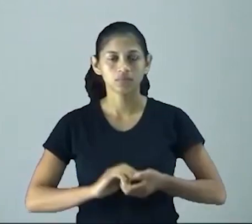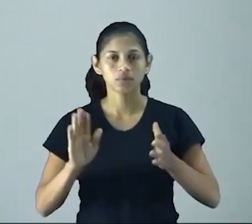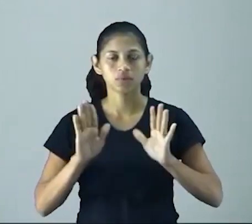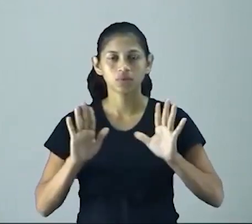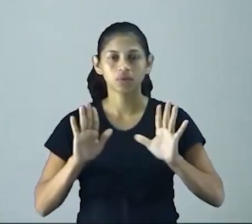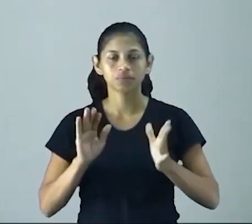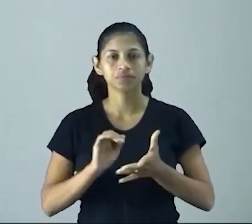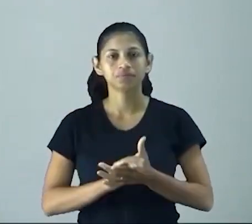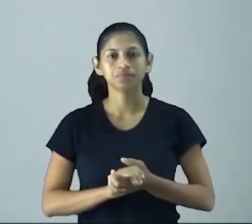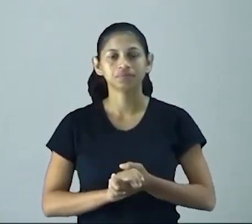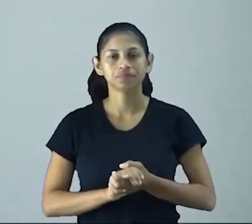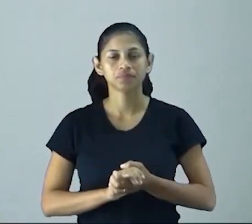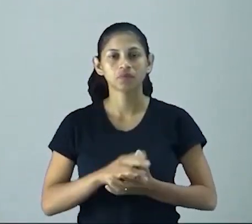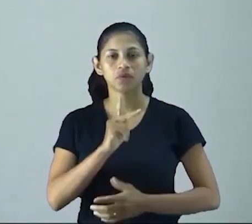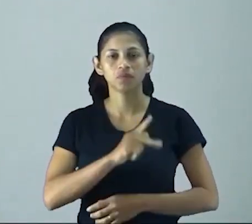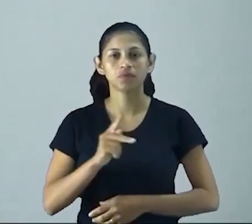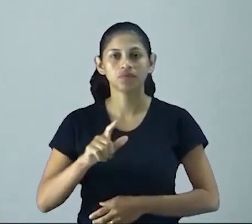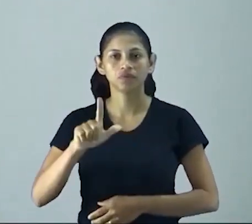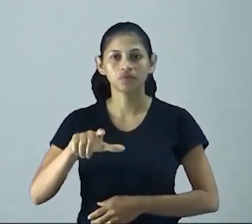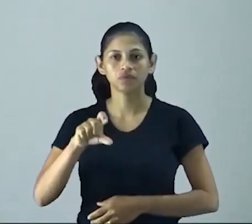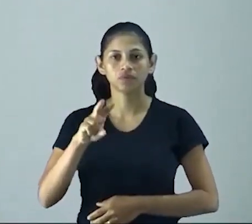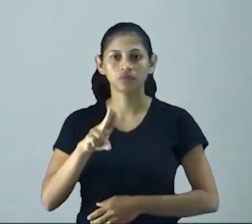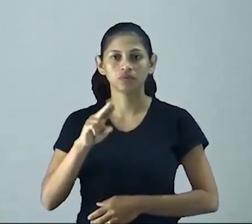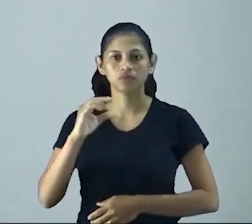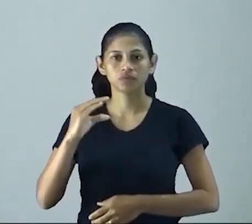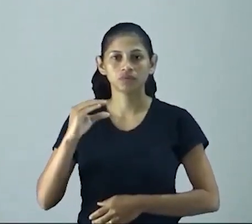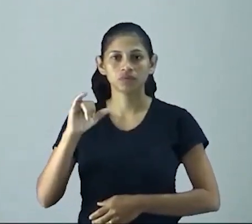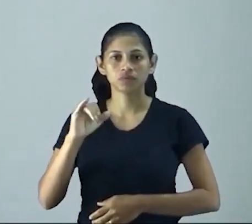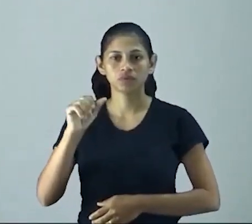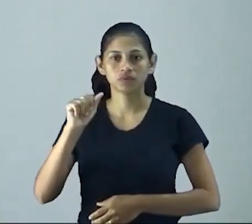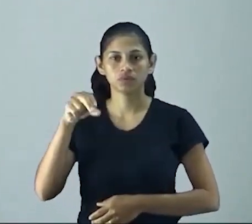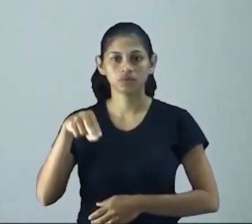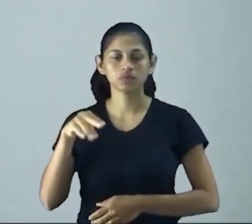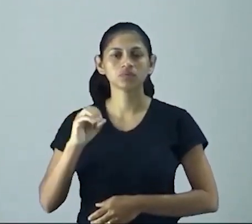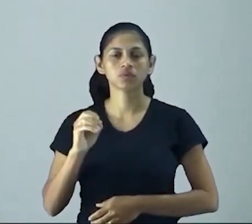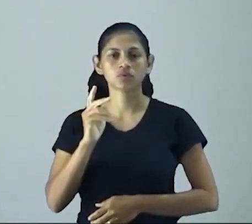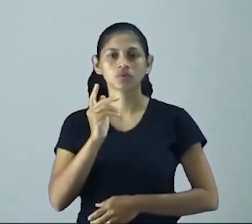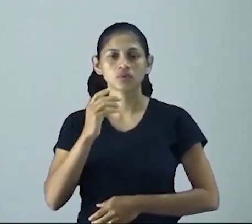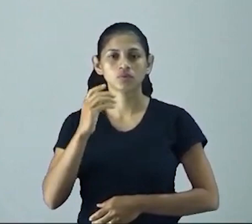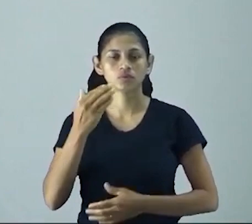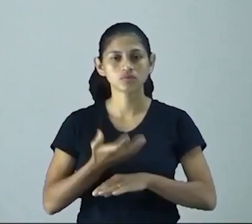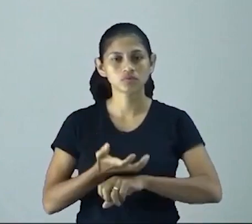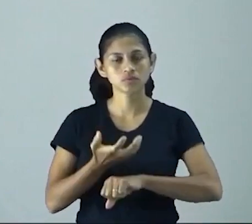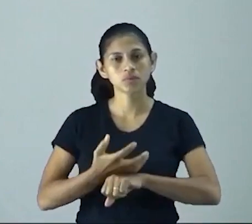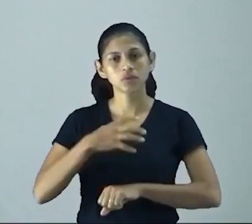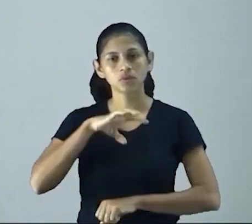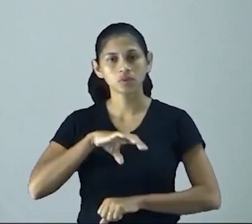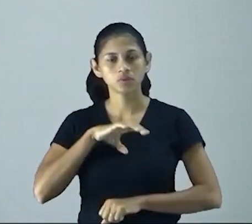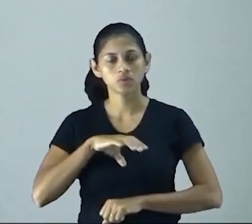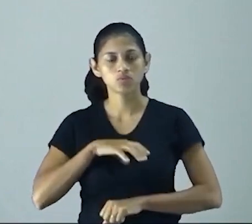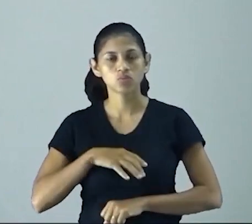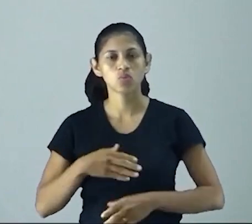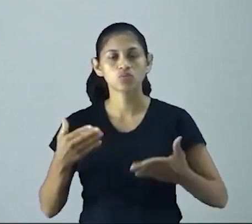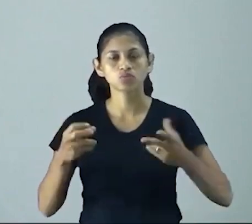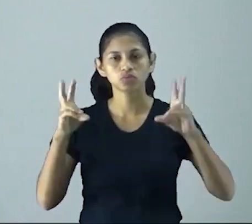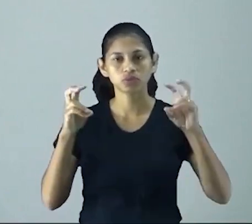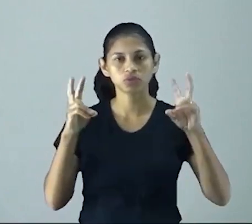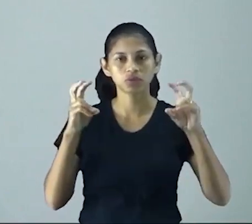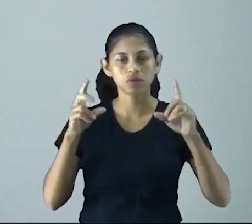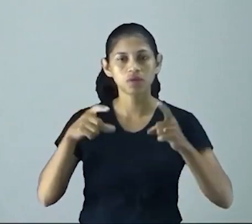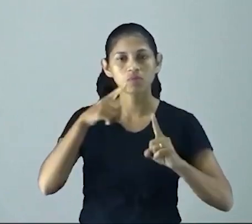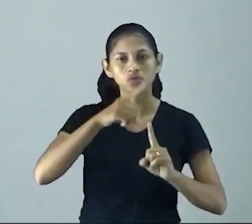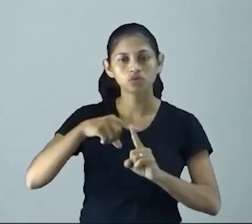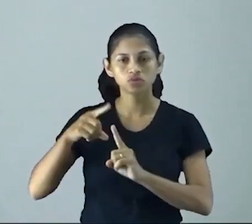Olá pessoal, eu sou o professor Luciano, de Língua Portuguesa, e hoje nós vamos falar sobre tipologia textual,